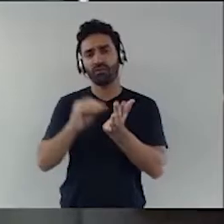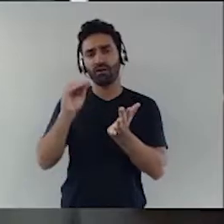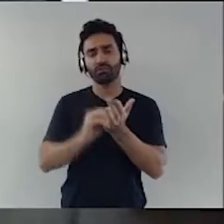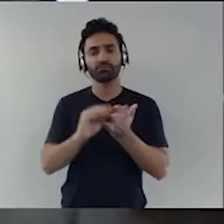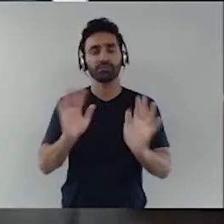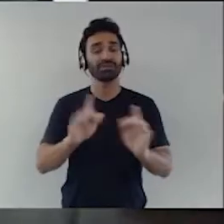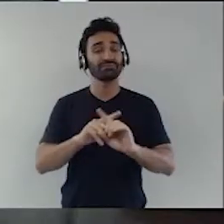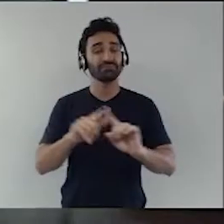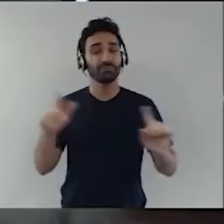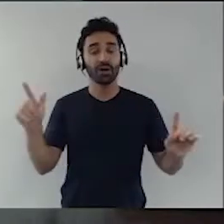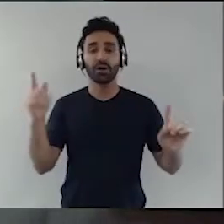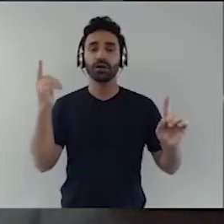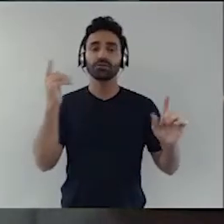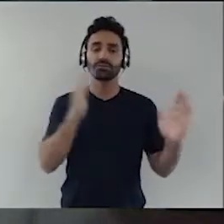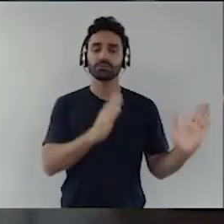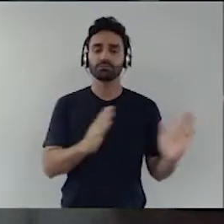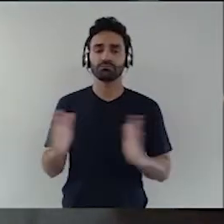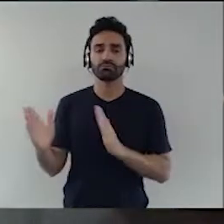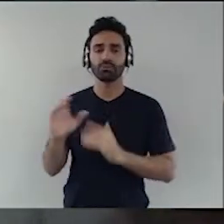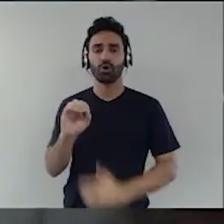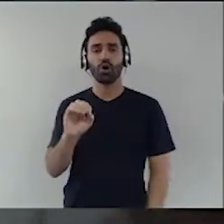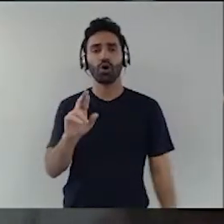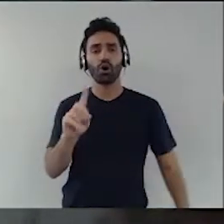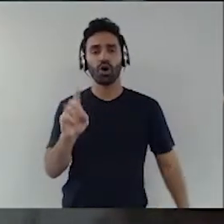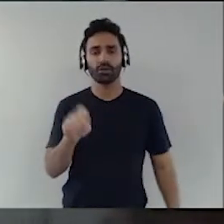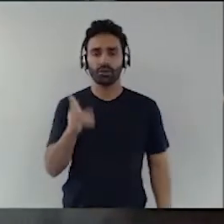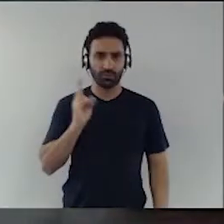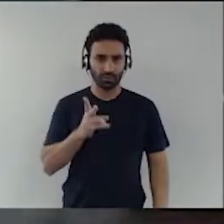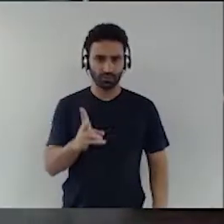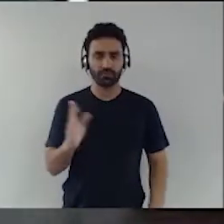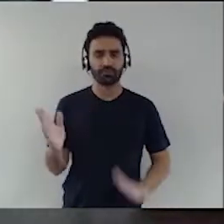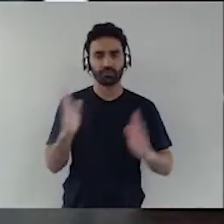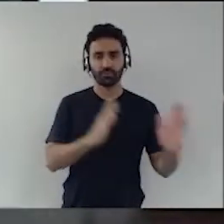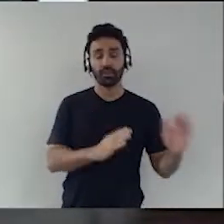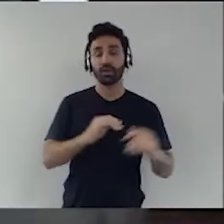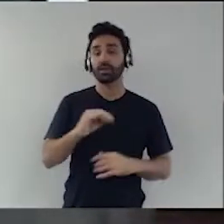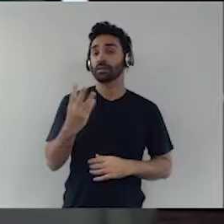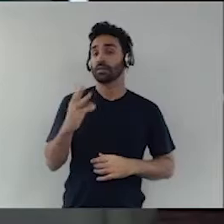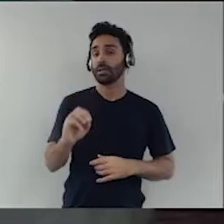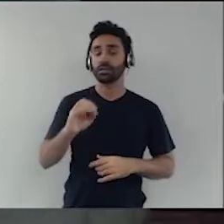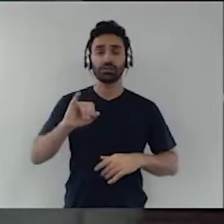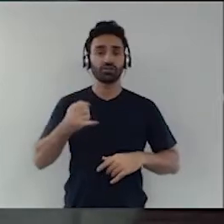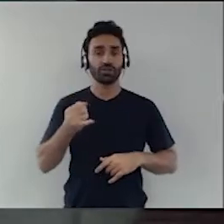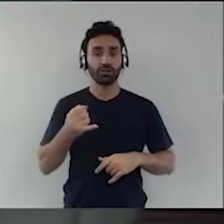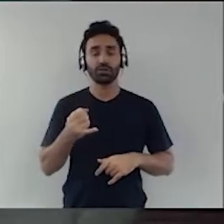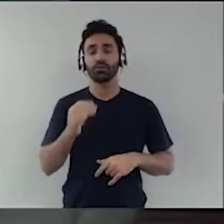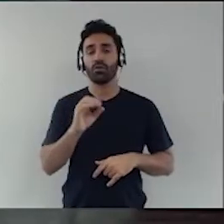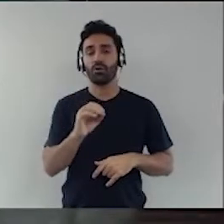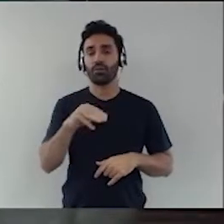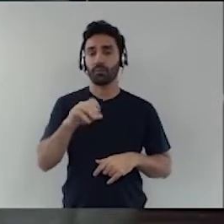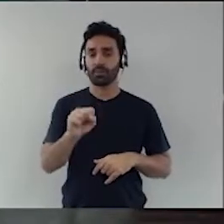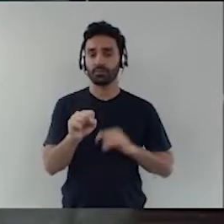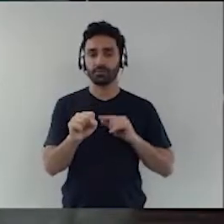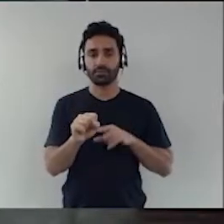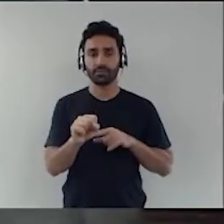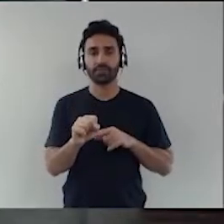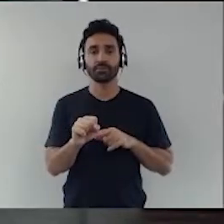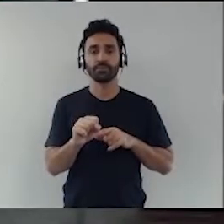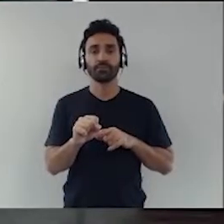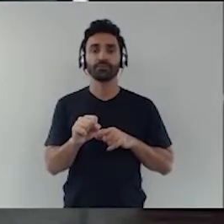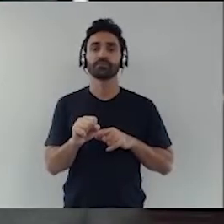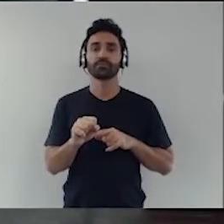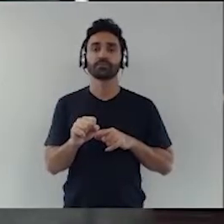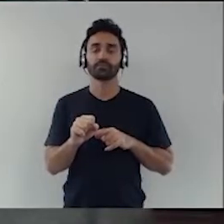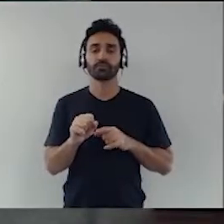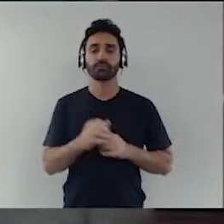a gente teve a ordem estabelecida. E no dia 30 de janeiro, a Organização Mundial de Saúde